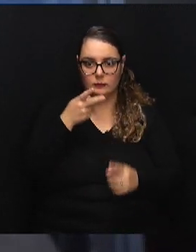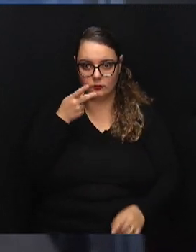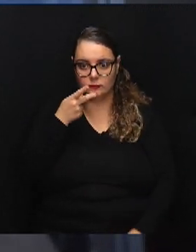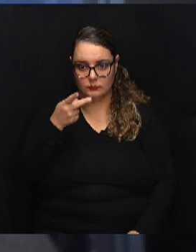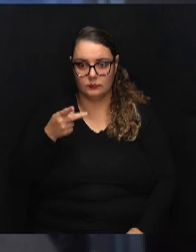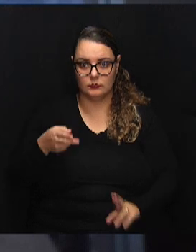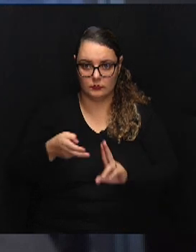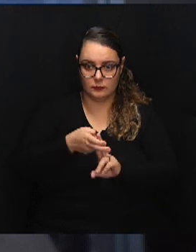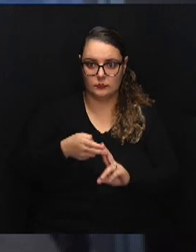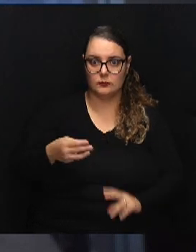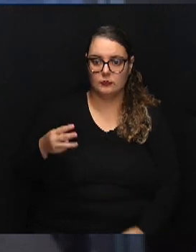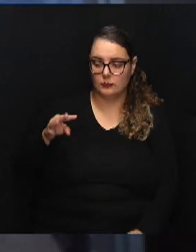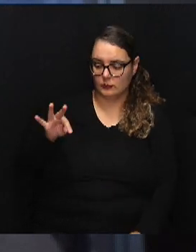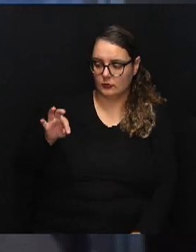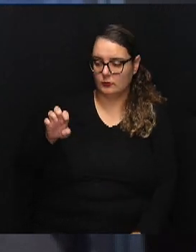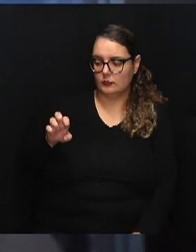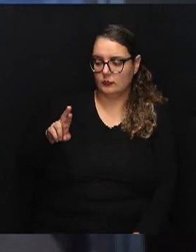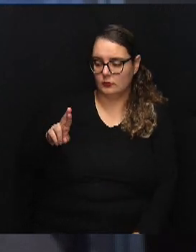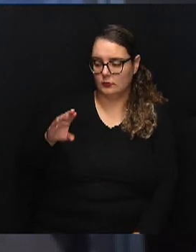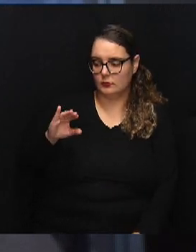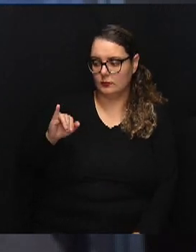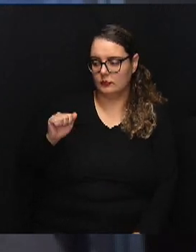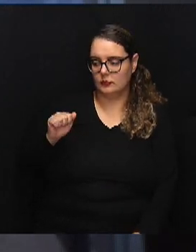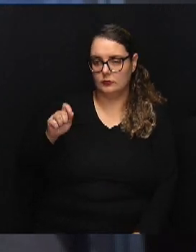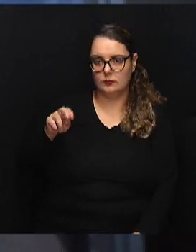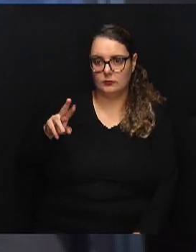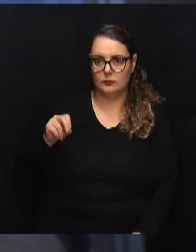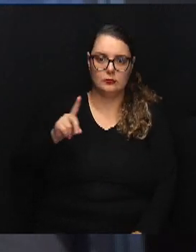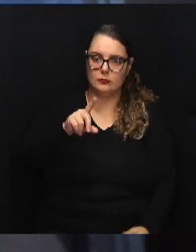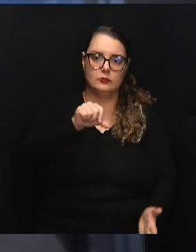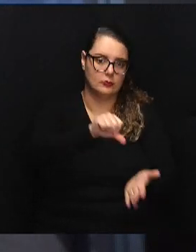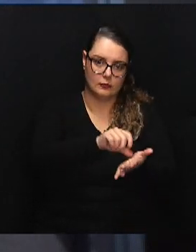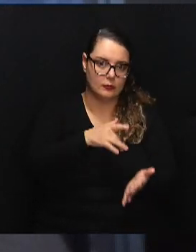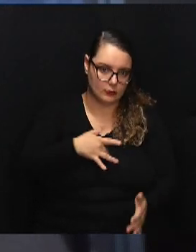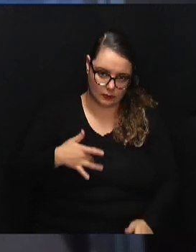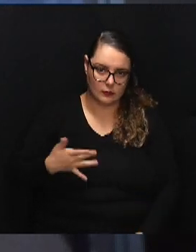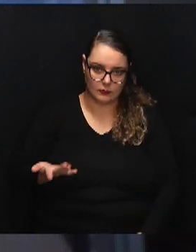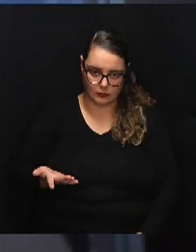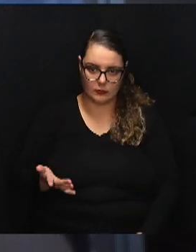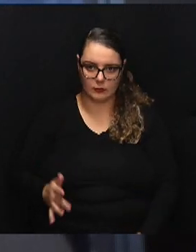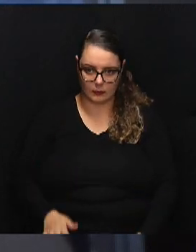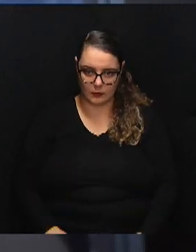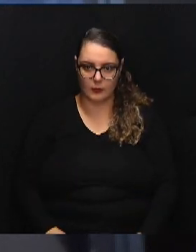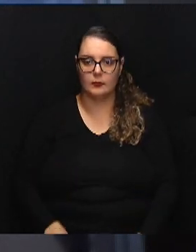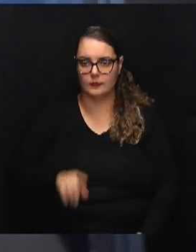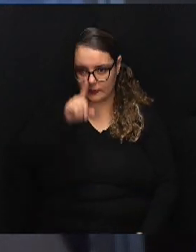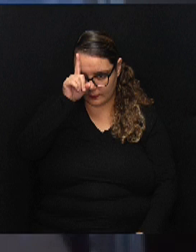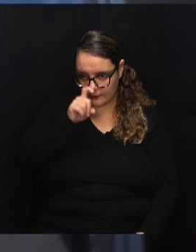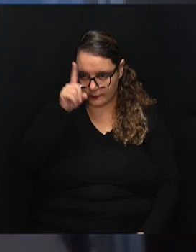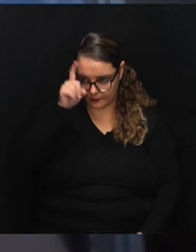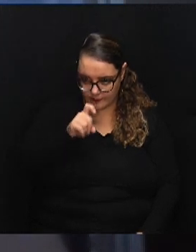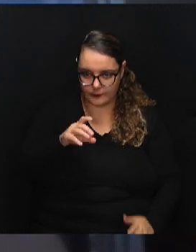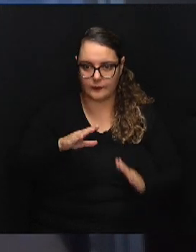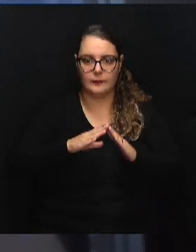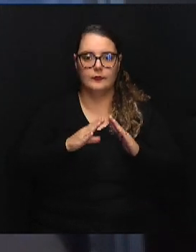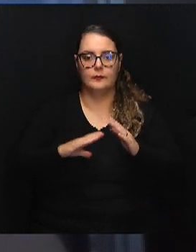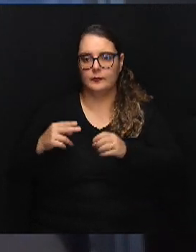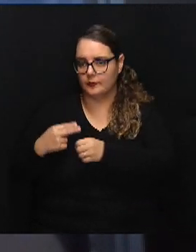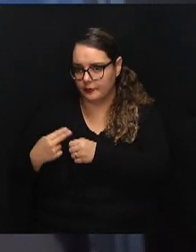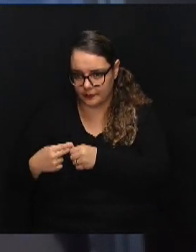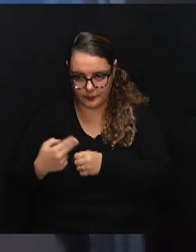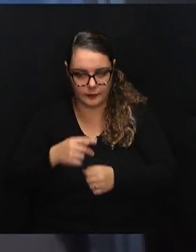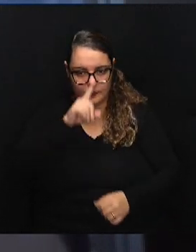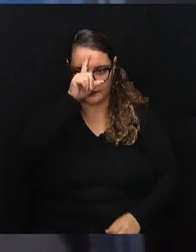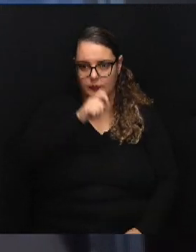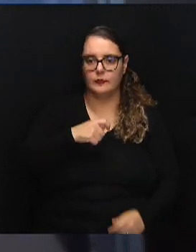SUS terciário, né? Não no postinho de saúde, né? No hospital das clínicas da Unicamp, no hospital